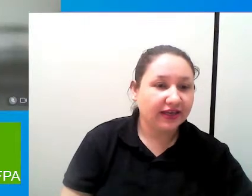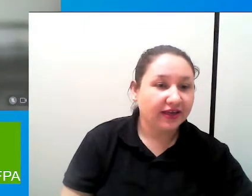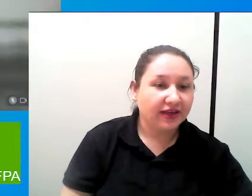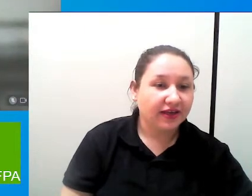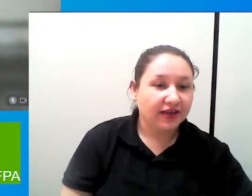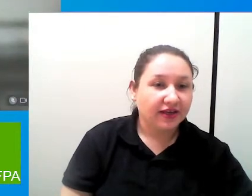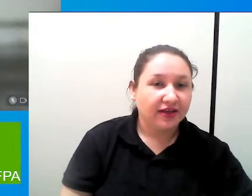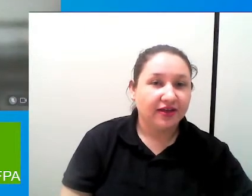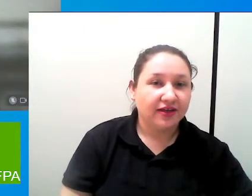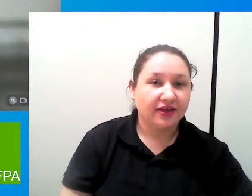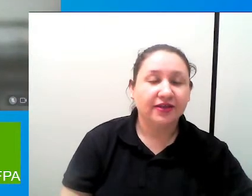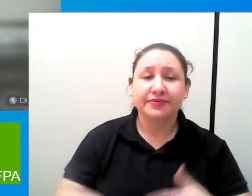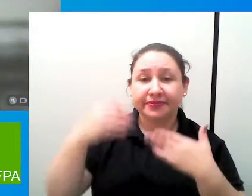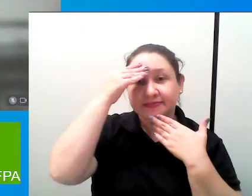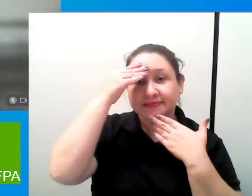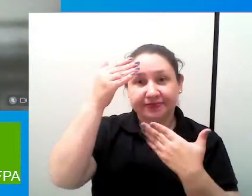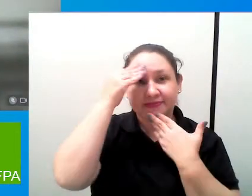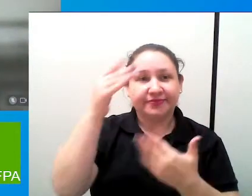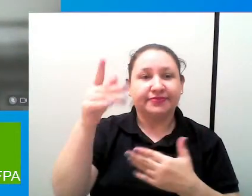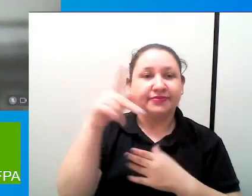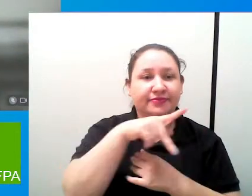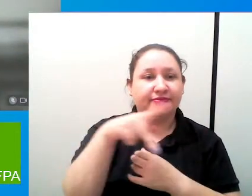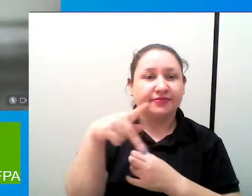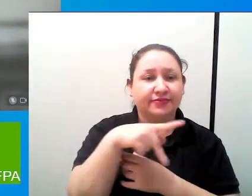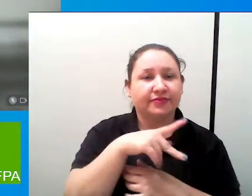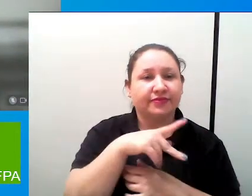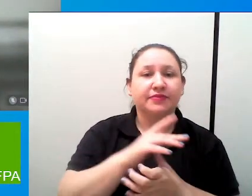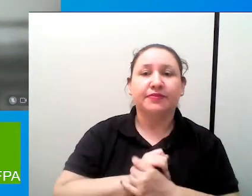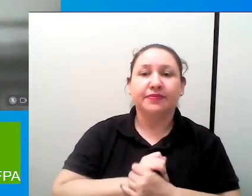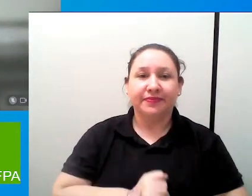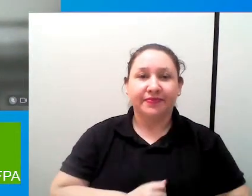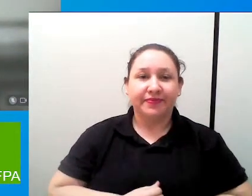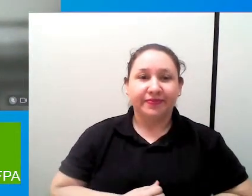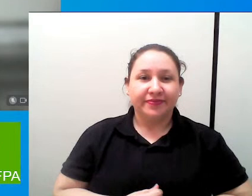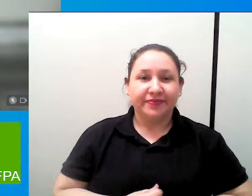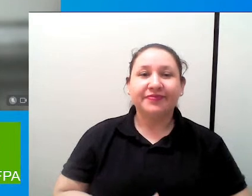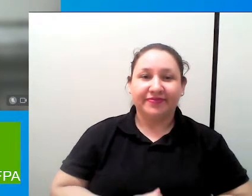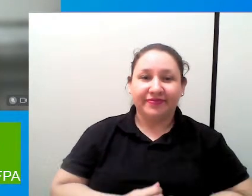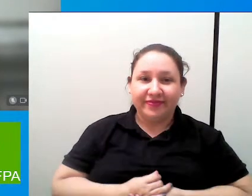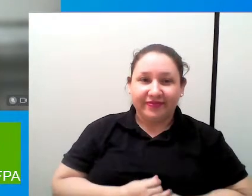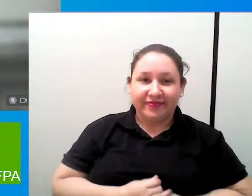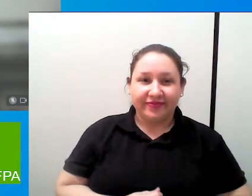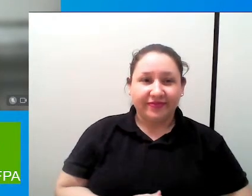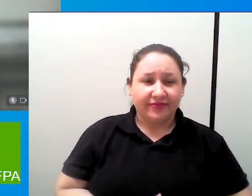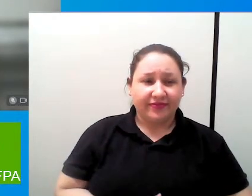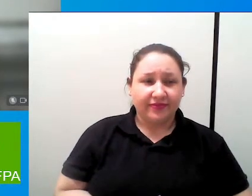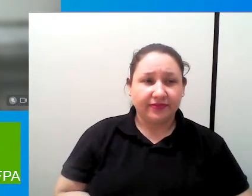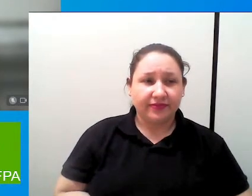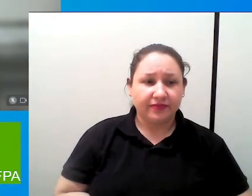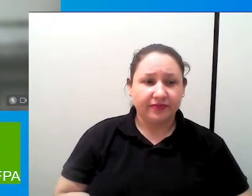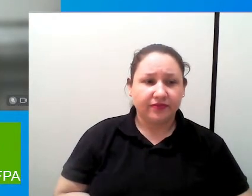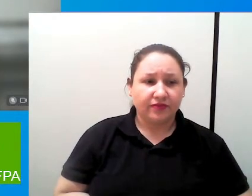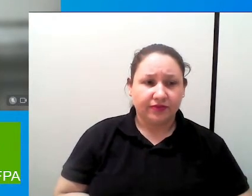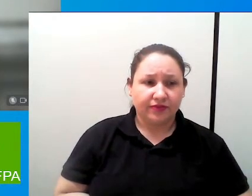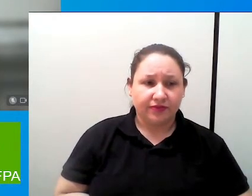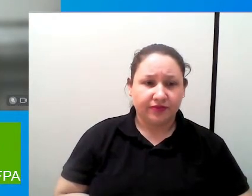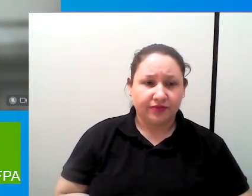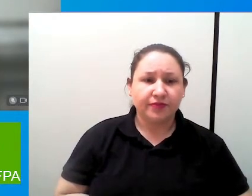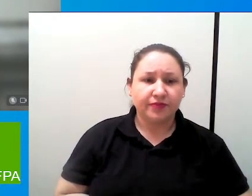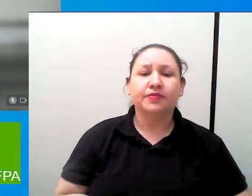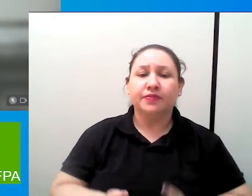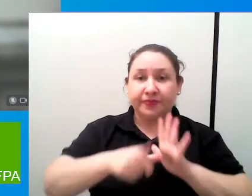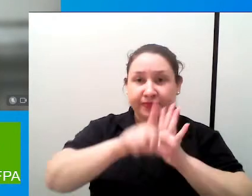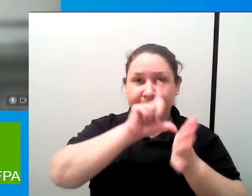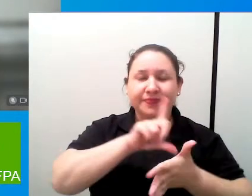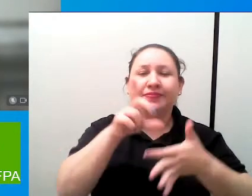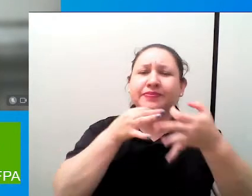Obrigada, professor Fabrício. Olhando aqui no YouTube, nós tivemos alguns comentários, né? A